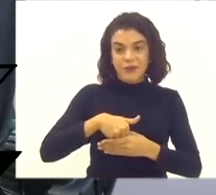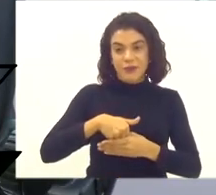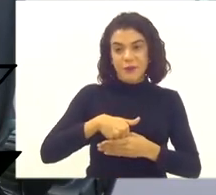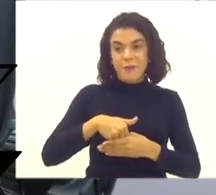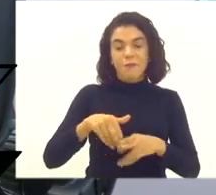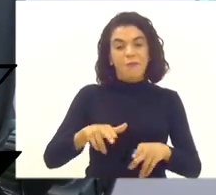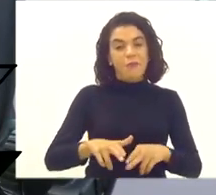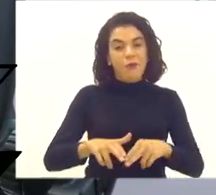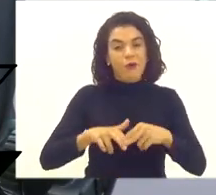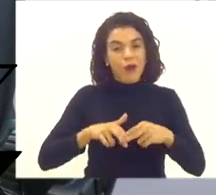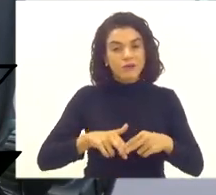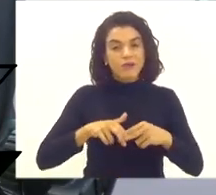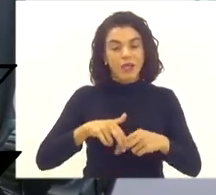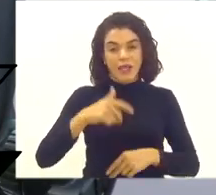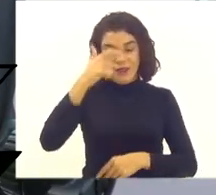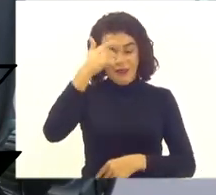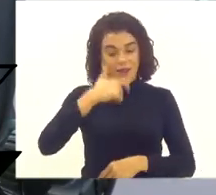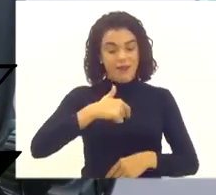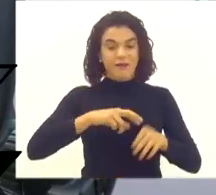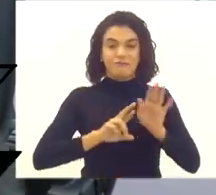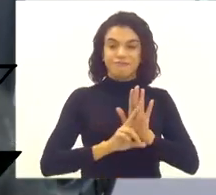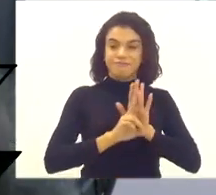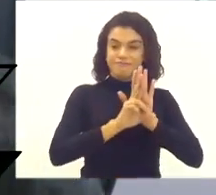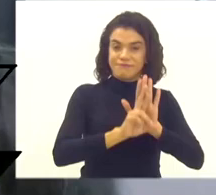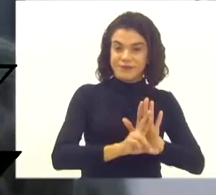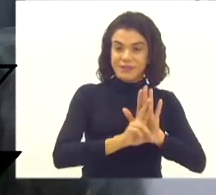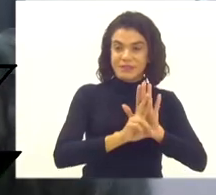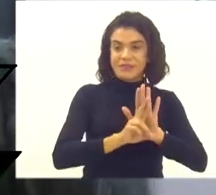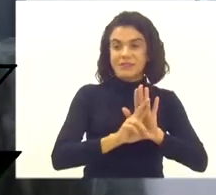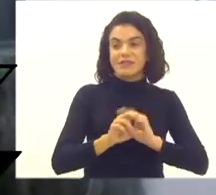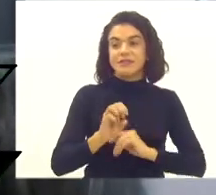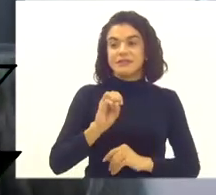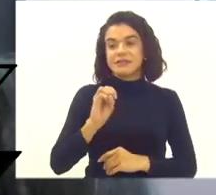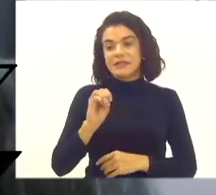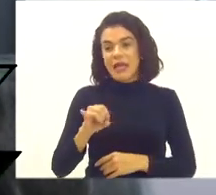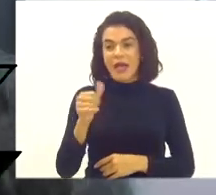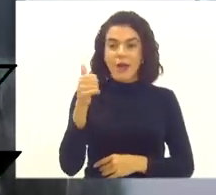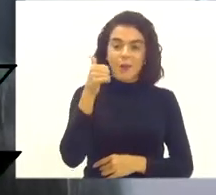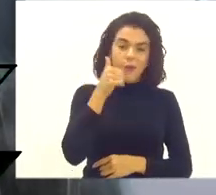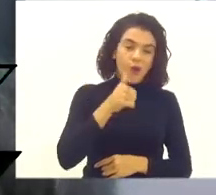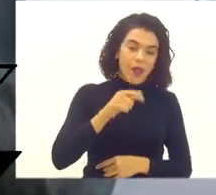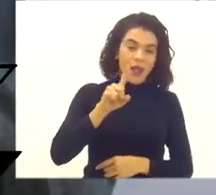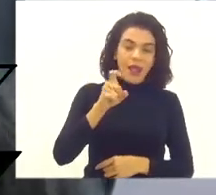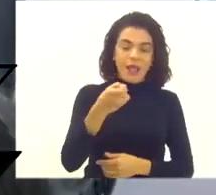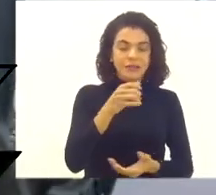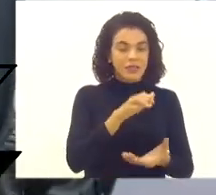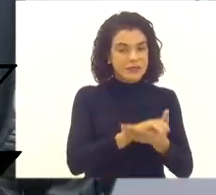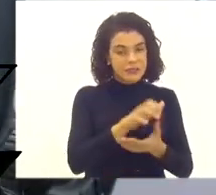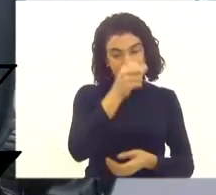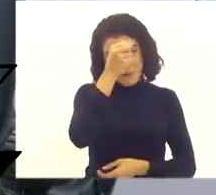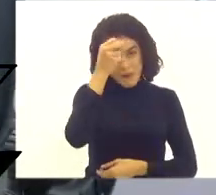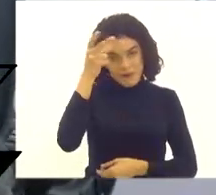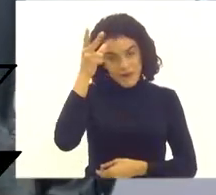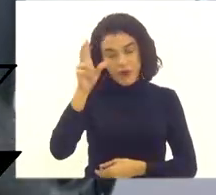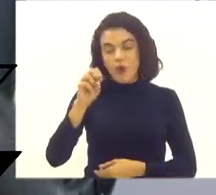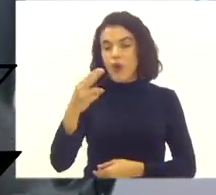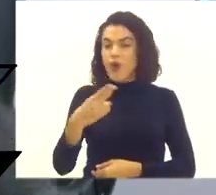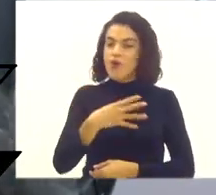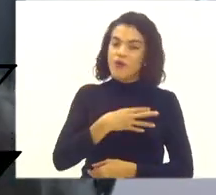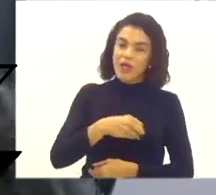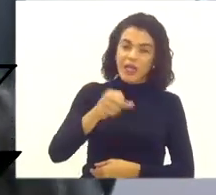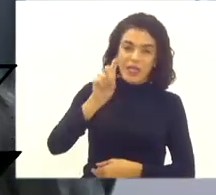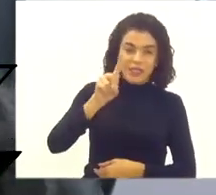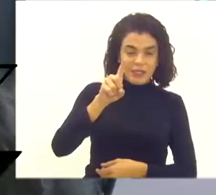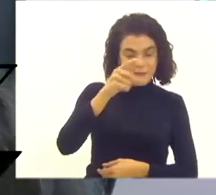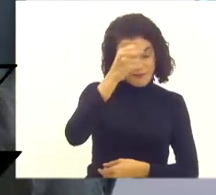sobretudo por aquilo que elas podem representar se eles são mulheres de ex-prefeitos ou figas seu